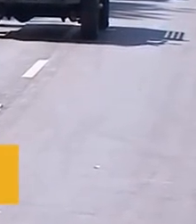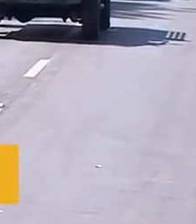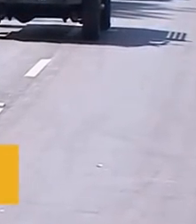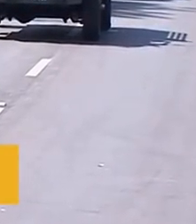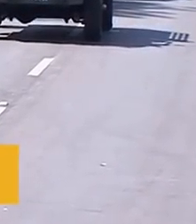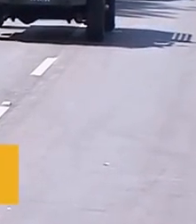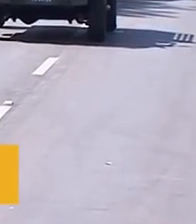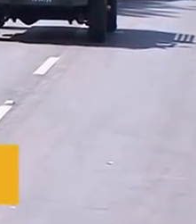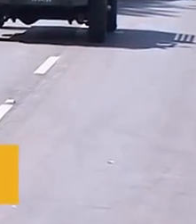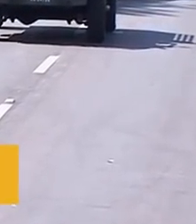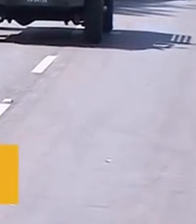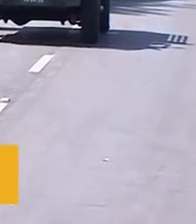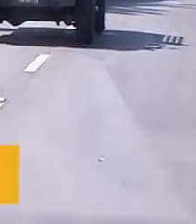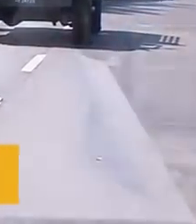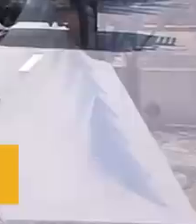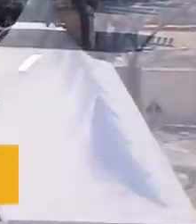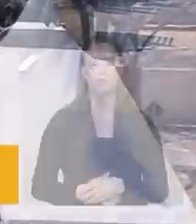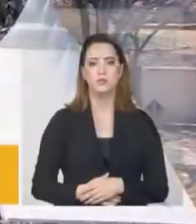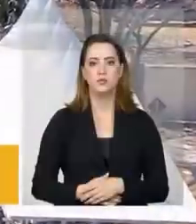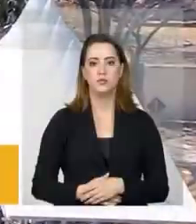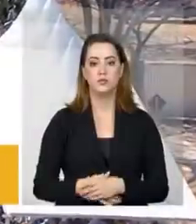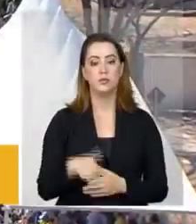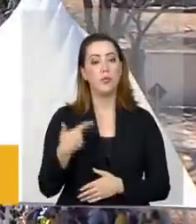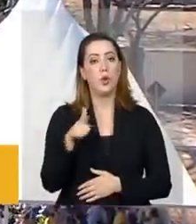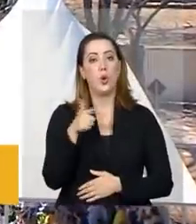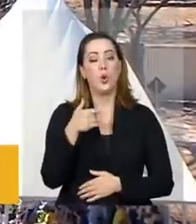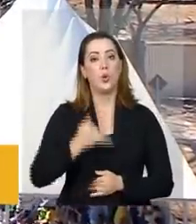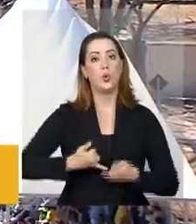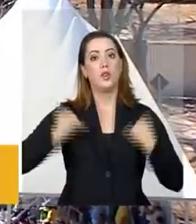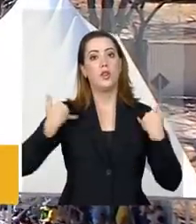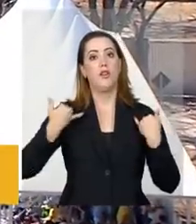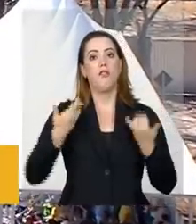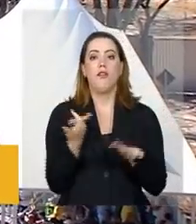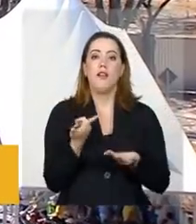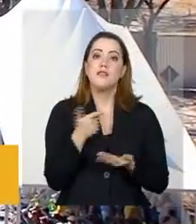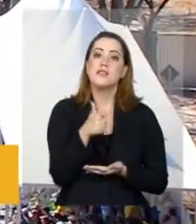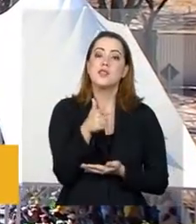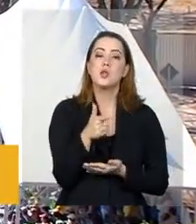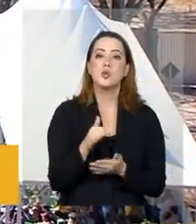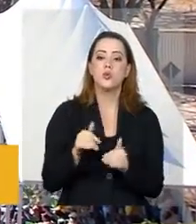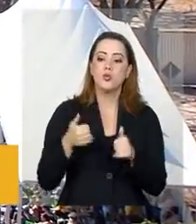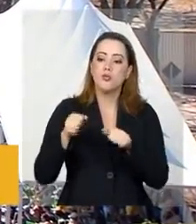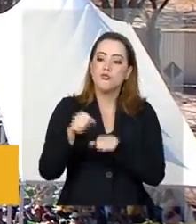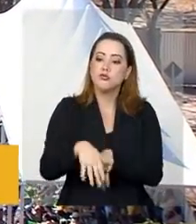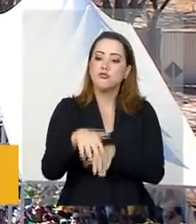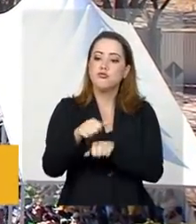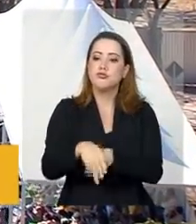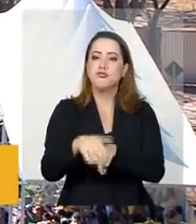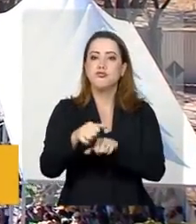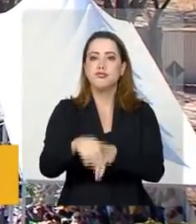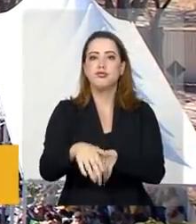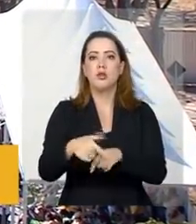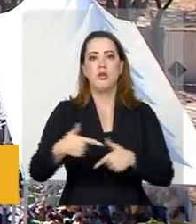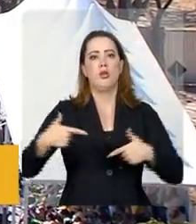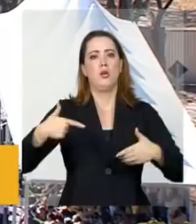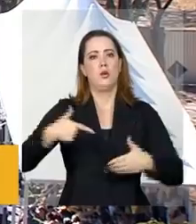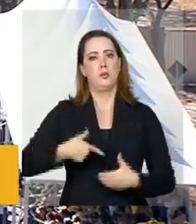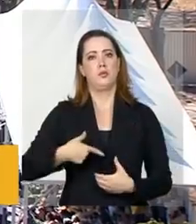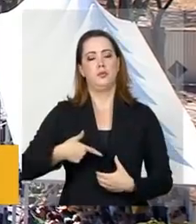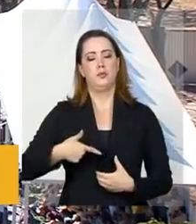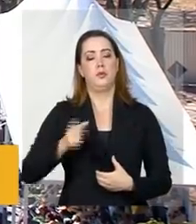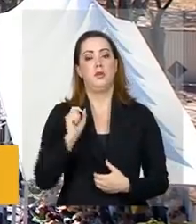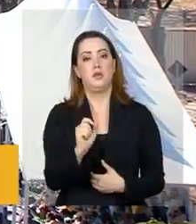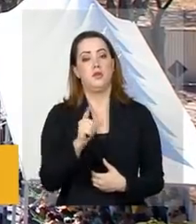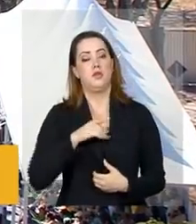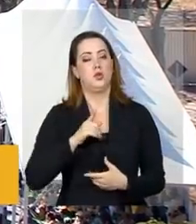Não há festa de 7 de setembro sem o tradicional desfile das Forças Armadas Brasileiras e demais instituições